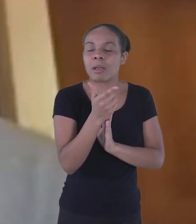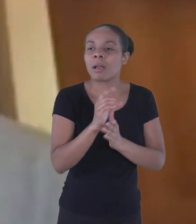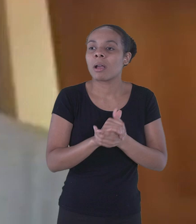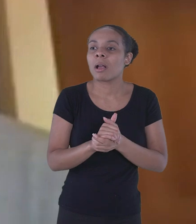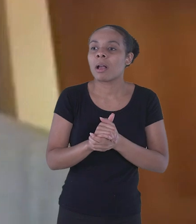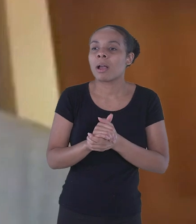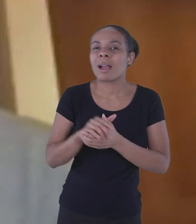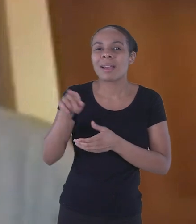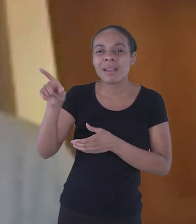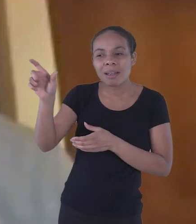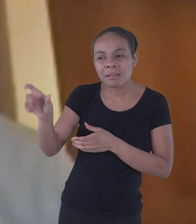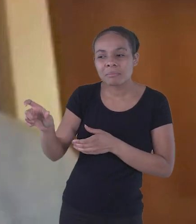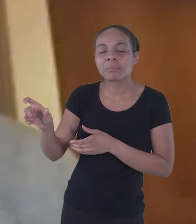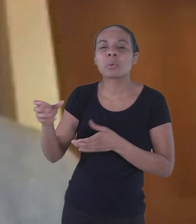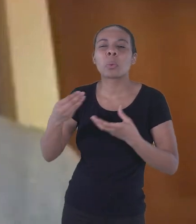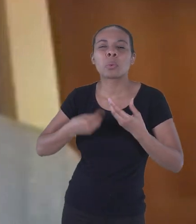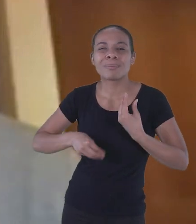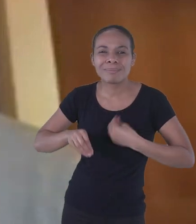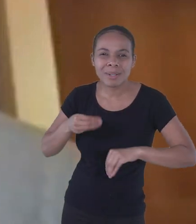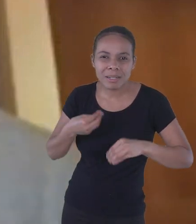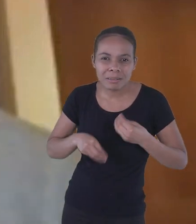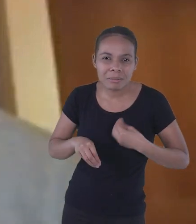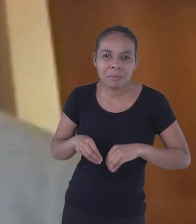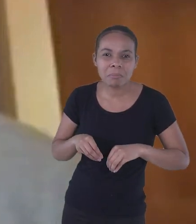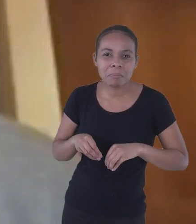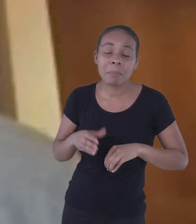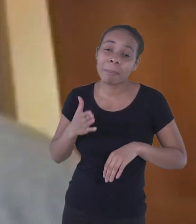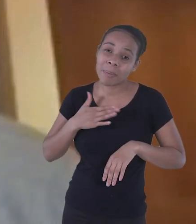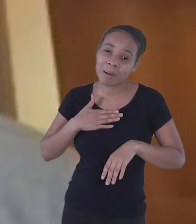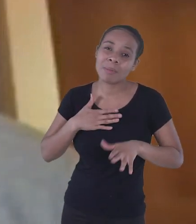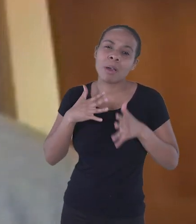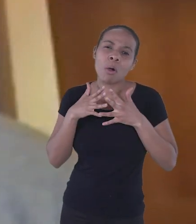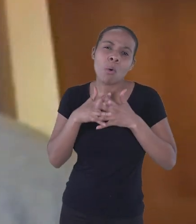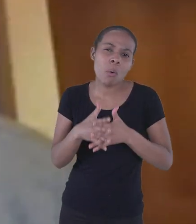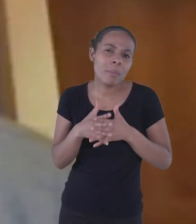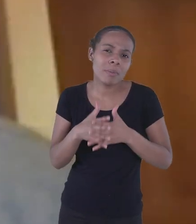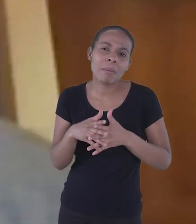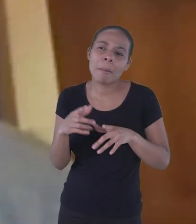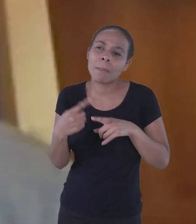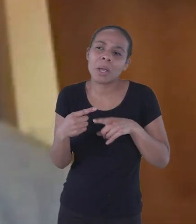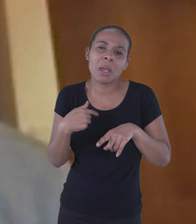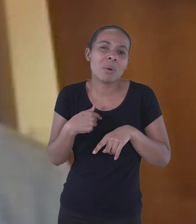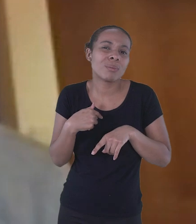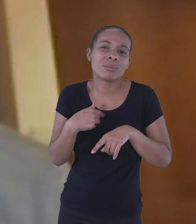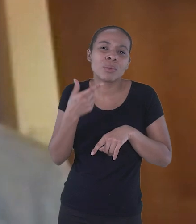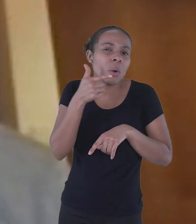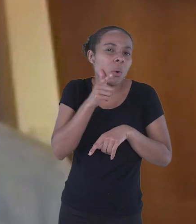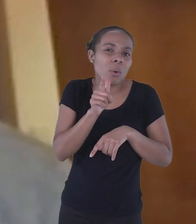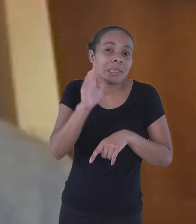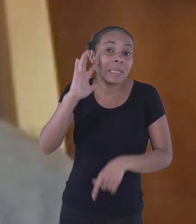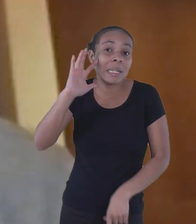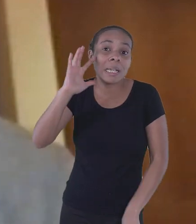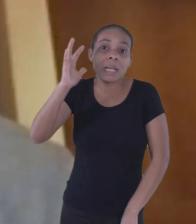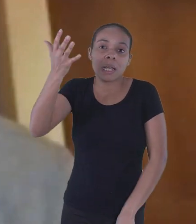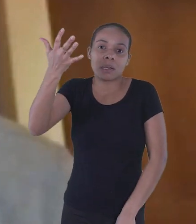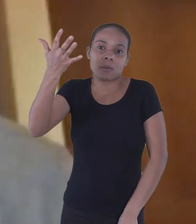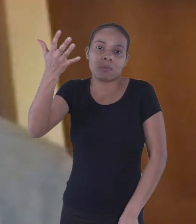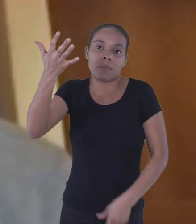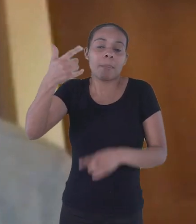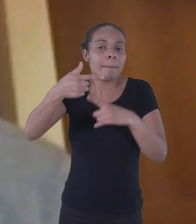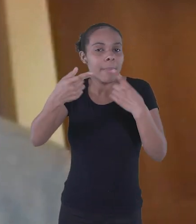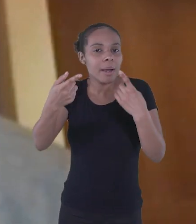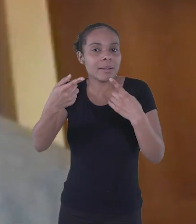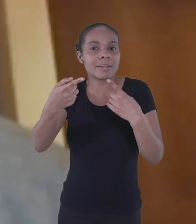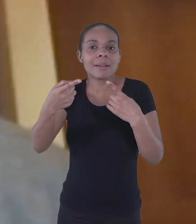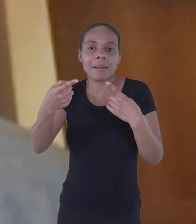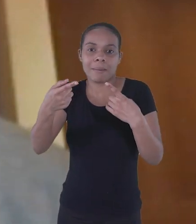até complicado, de certa forma, para mim, porque eu não tenho condição de resolver. Mas foi a primeira carta que eu